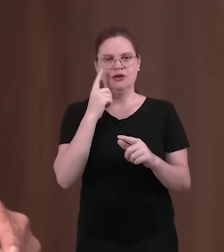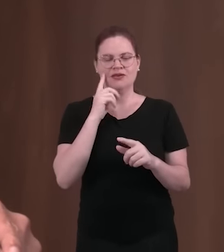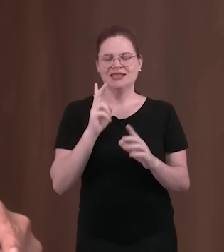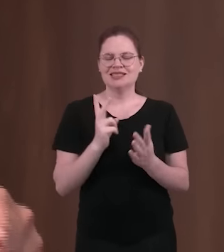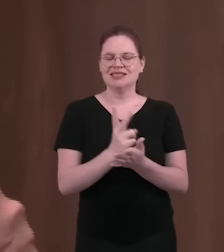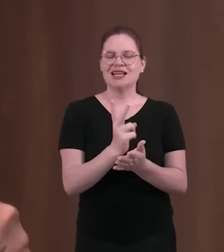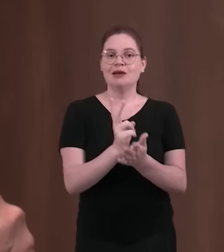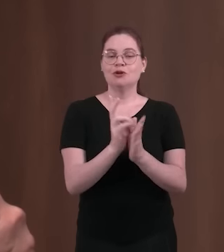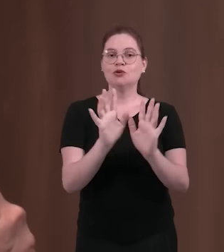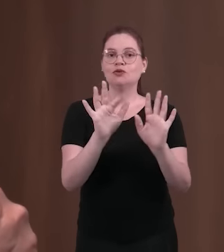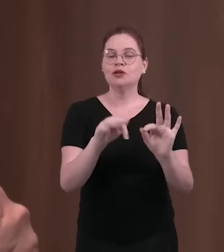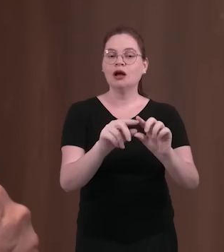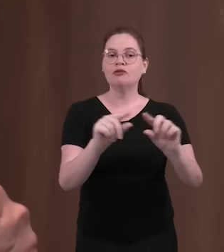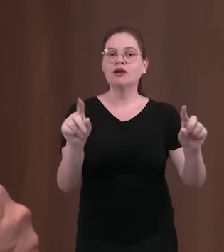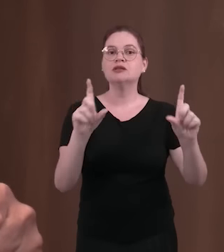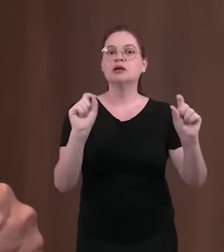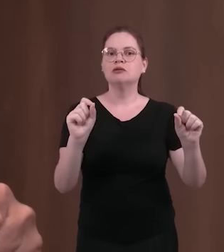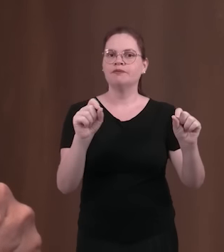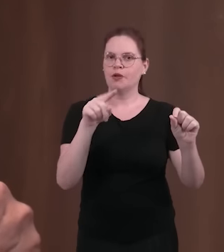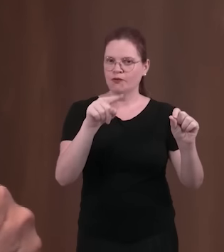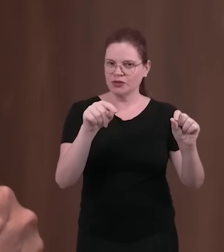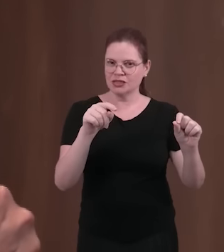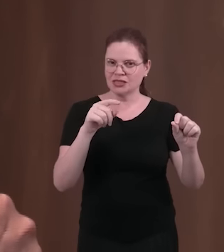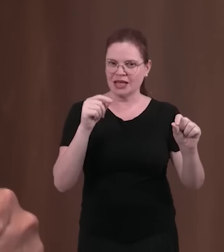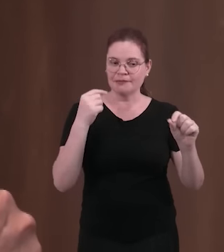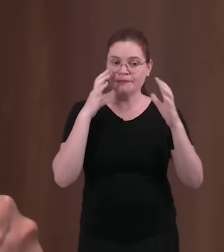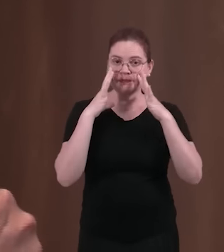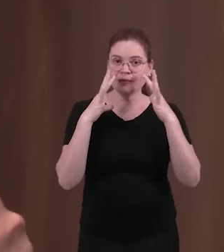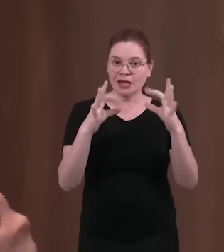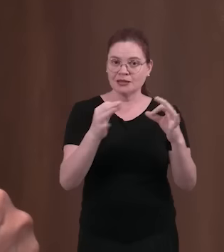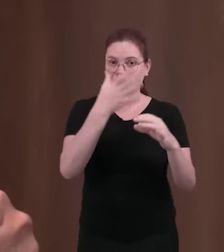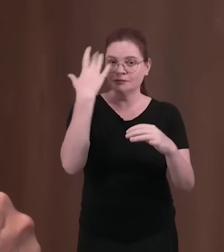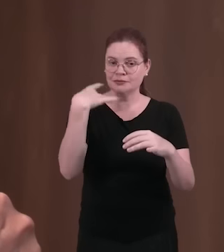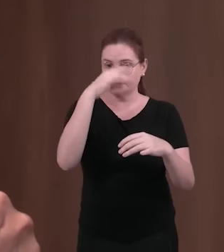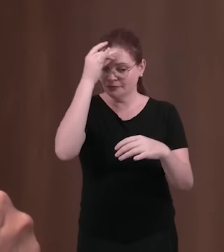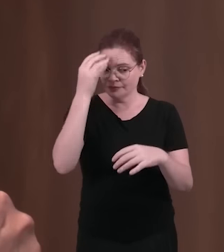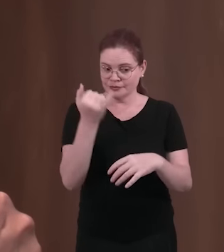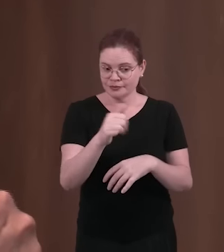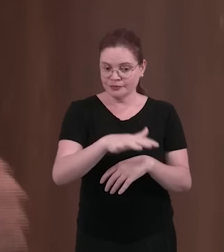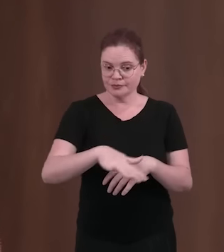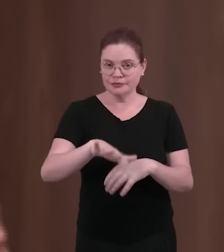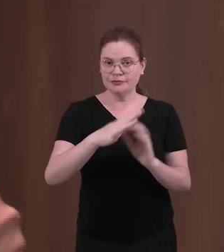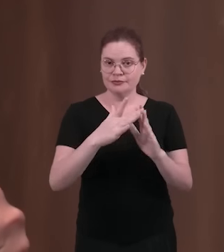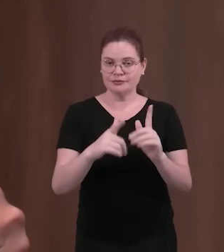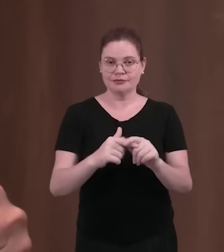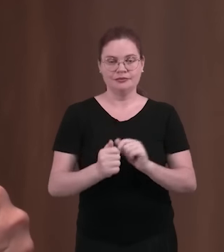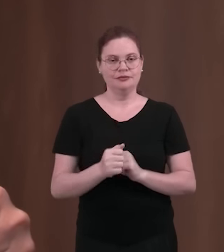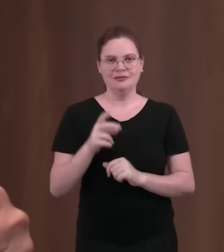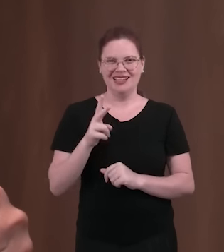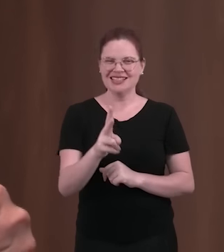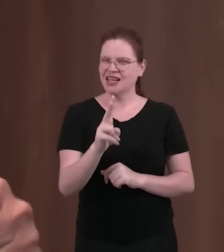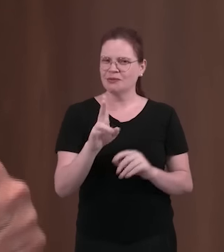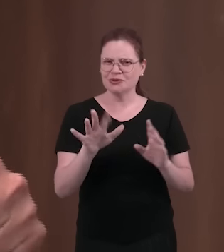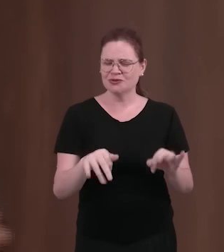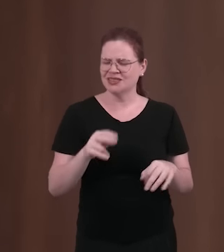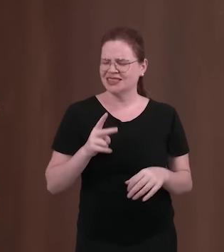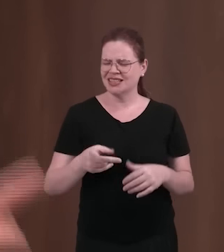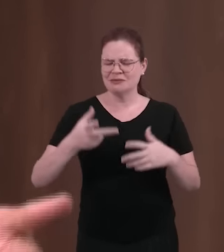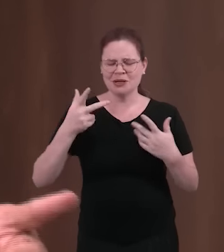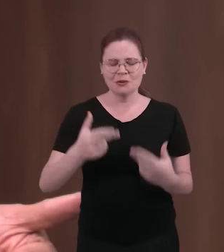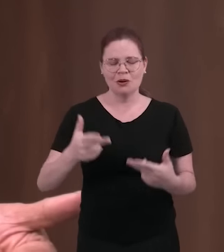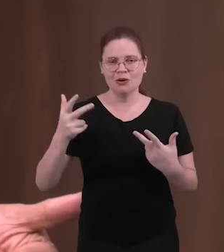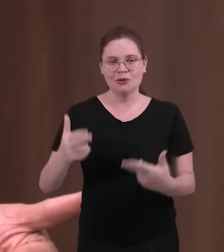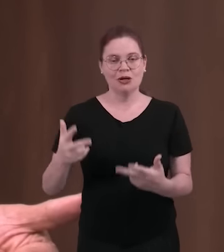assim: quem tem ouvidos, ouça o que o Espírito Santo diz à igreja. Vai sempre terminar assim. Então, em